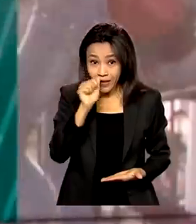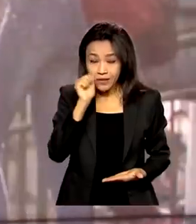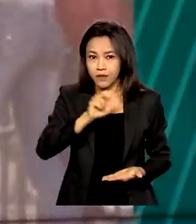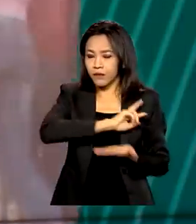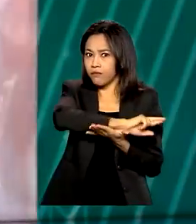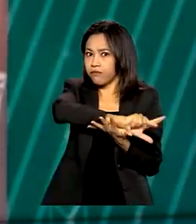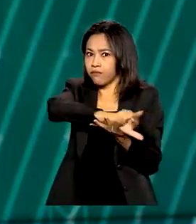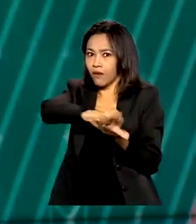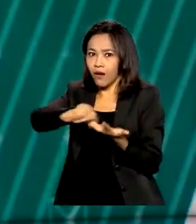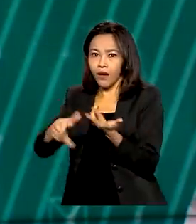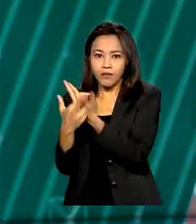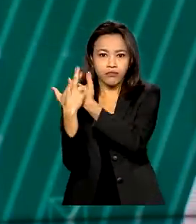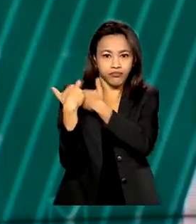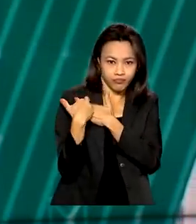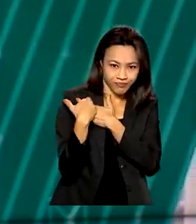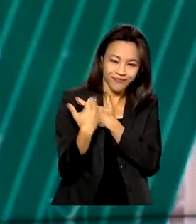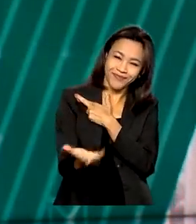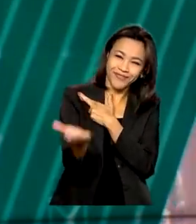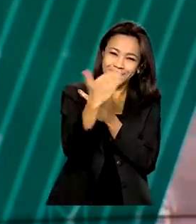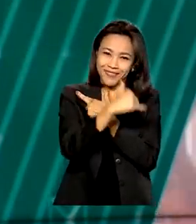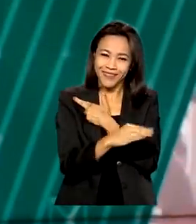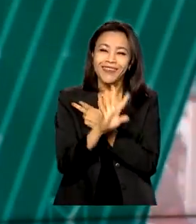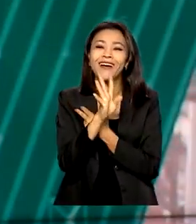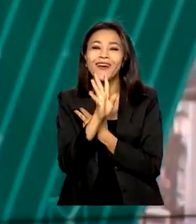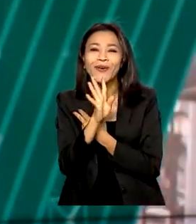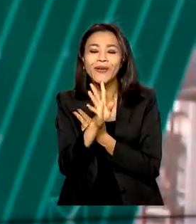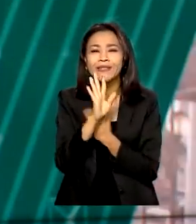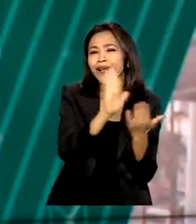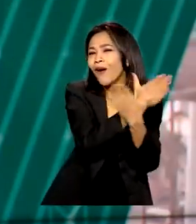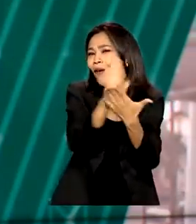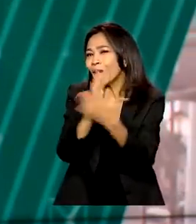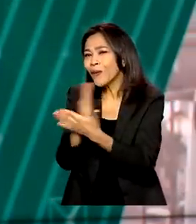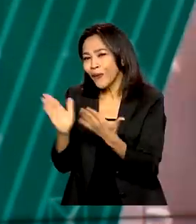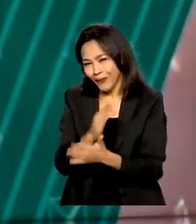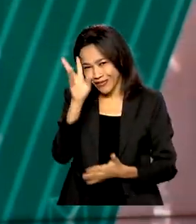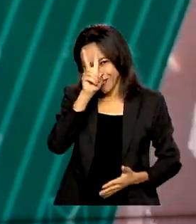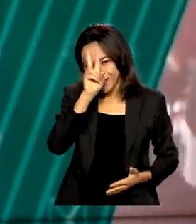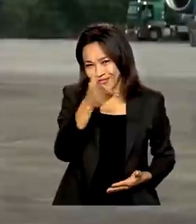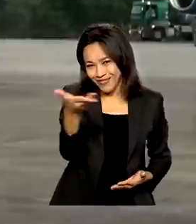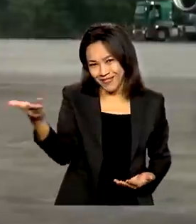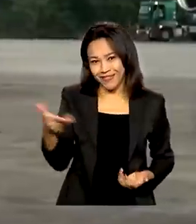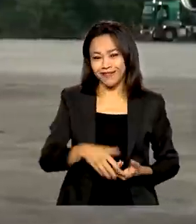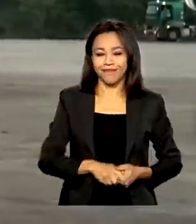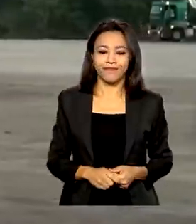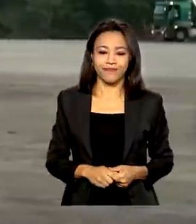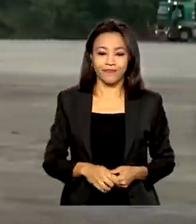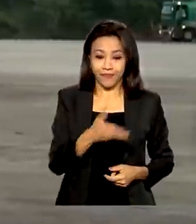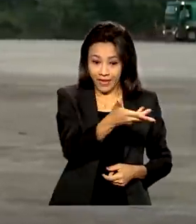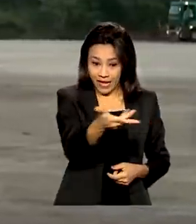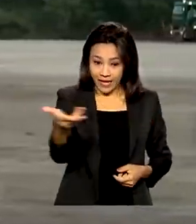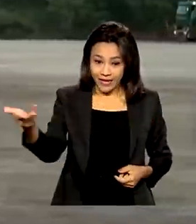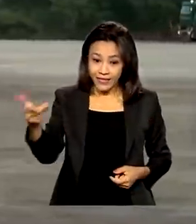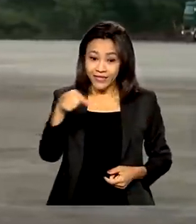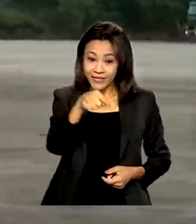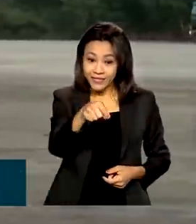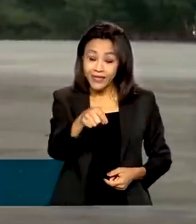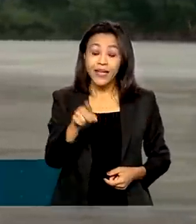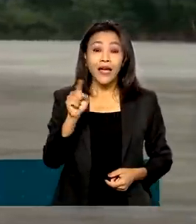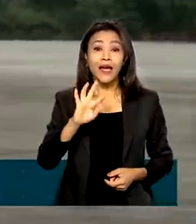diversos cargos. Embarque com a gente agora para conhecer algumas dessas histórias. Este é o